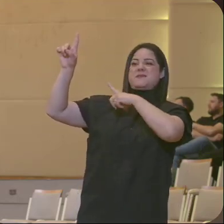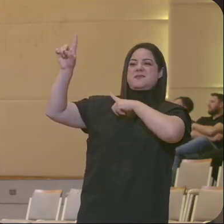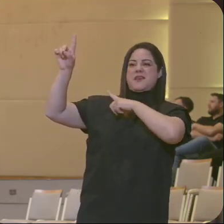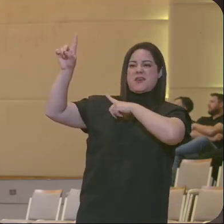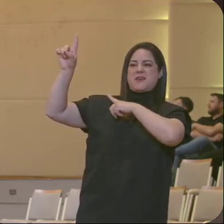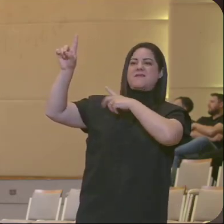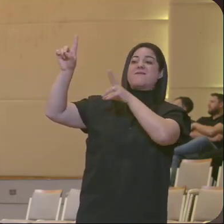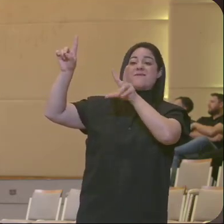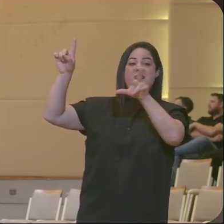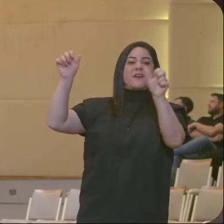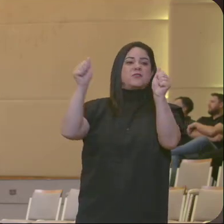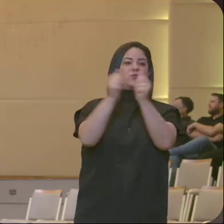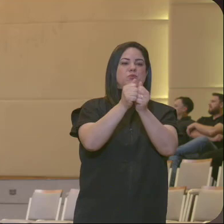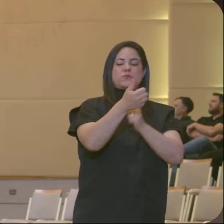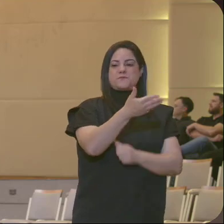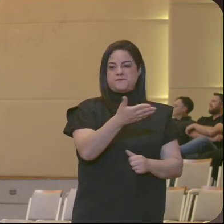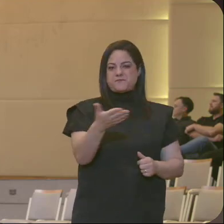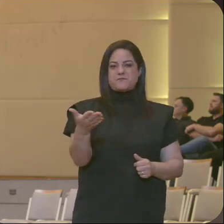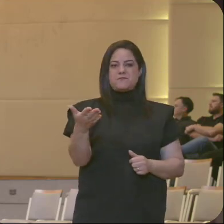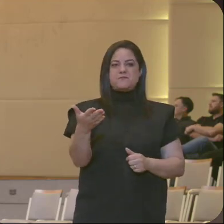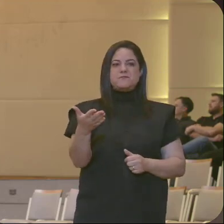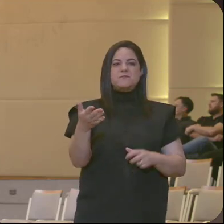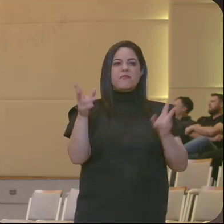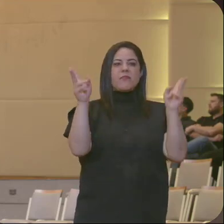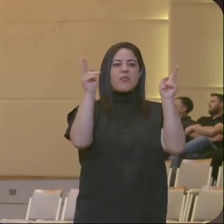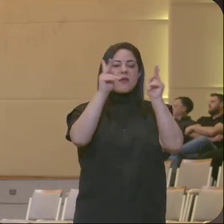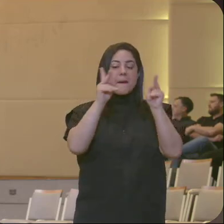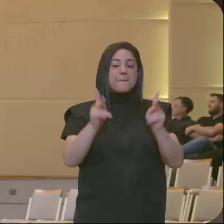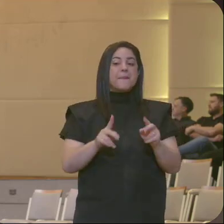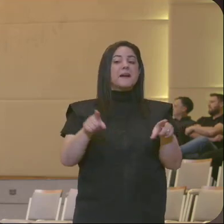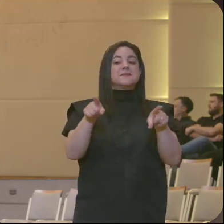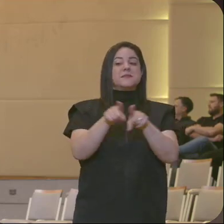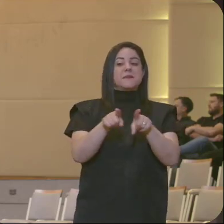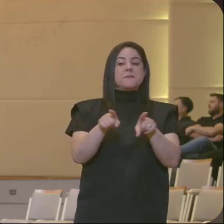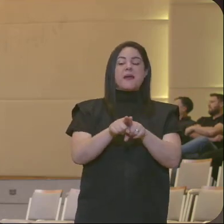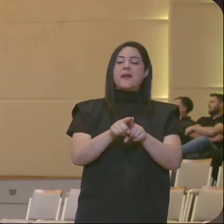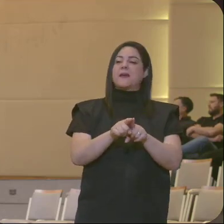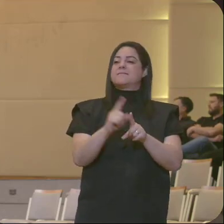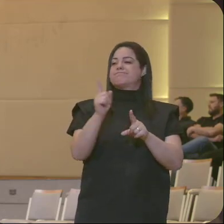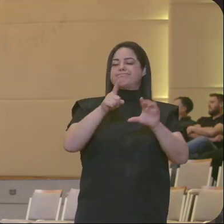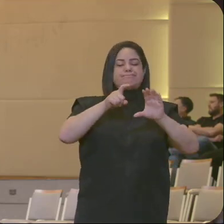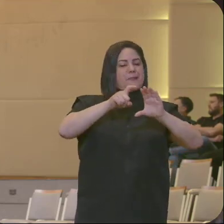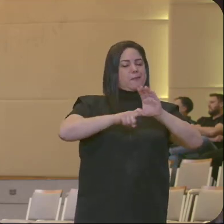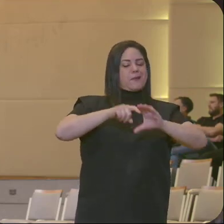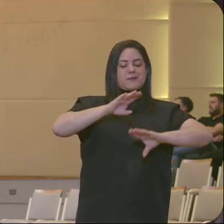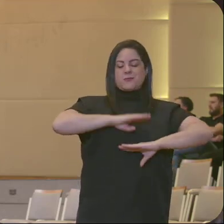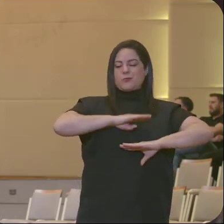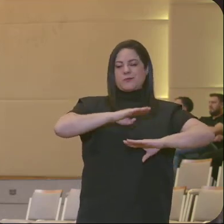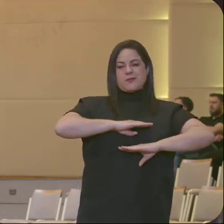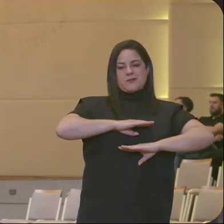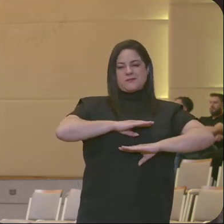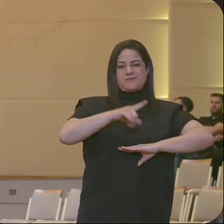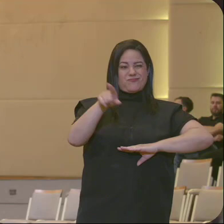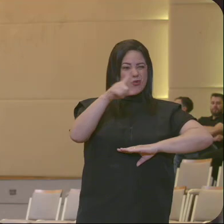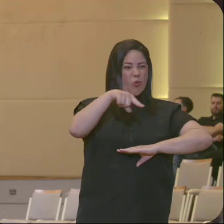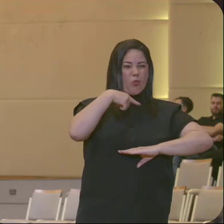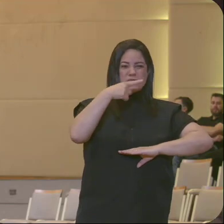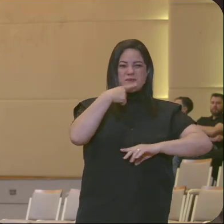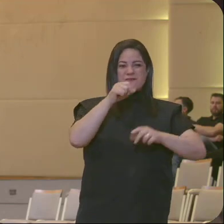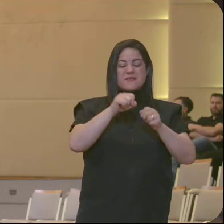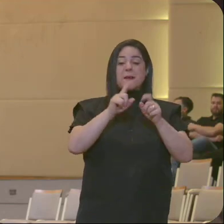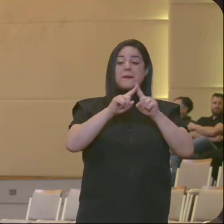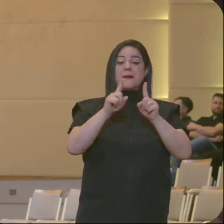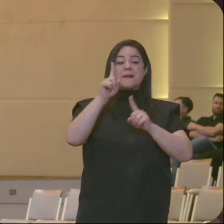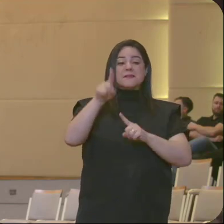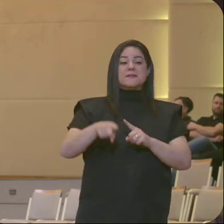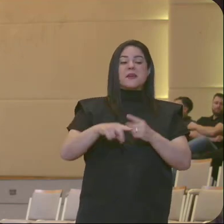com vocês. E essa paz, ela também não depende das circunstâncias externas, porque ninguém consegue produzir. Mas é o